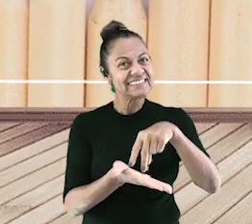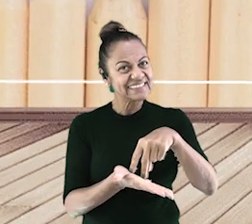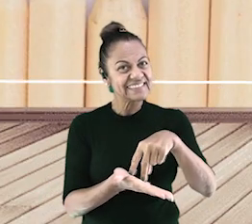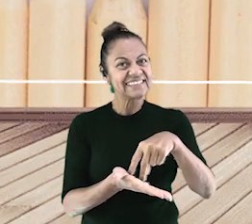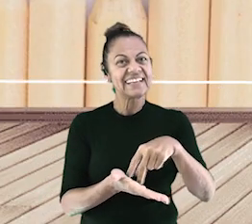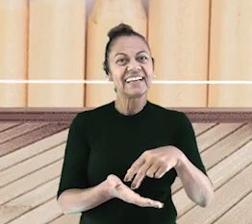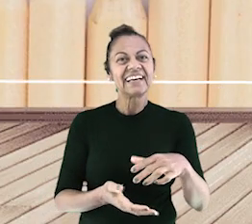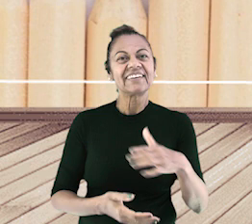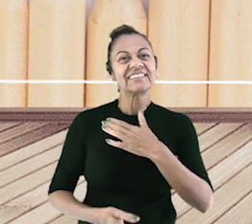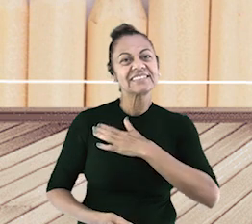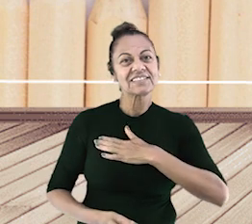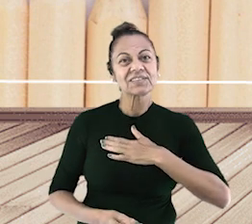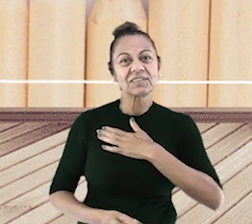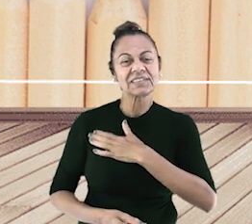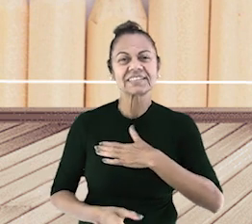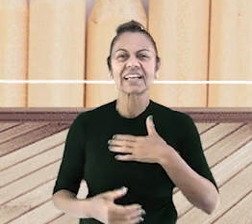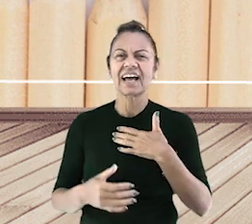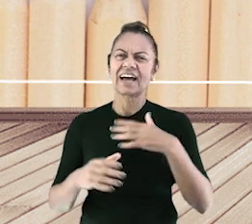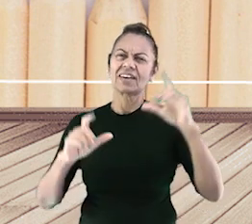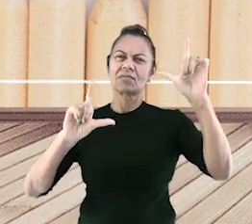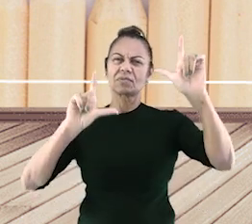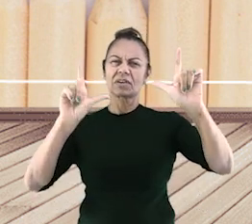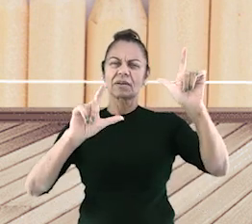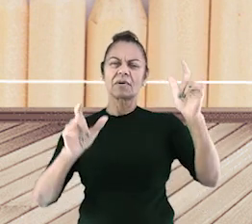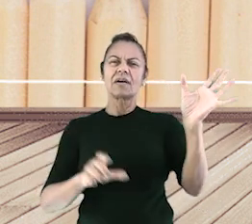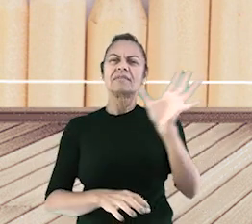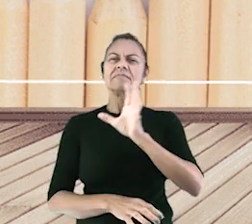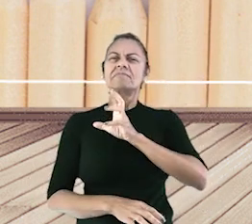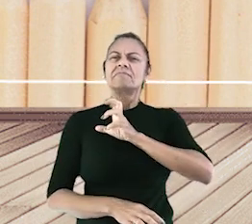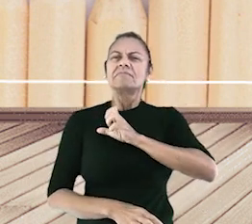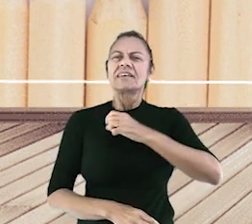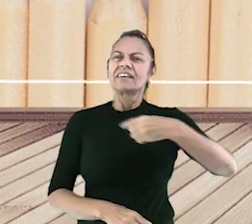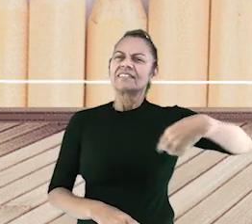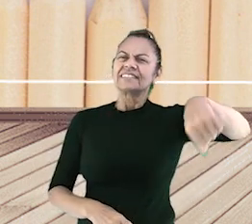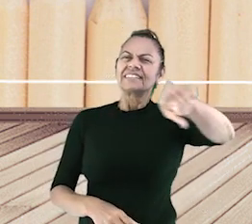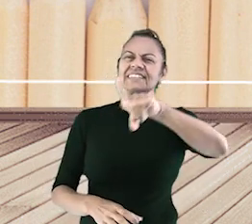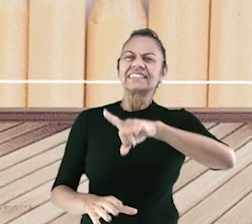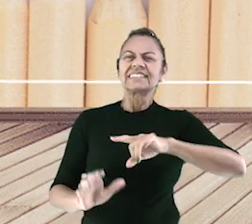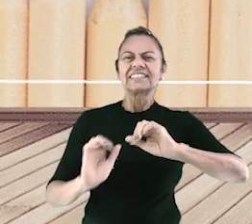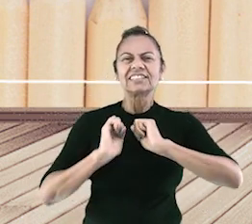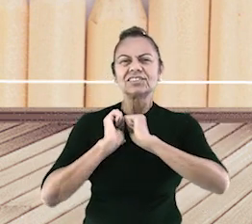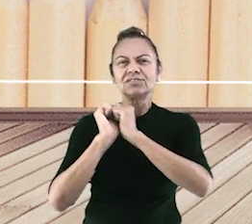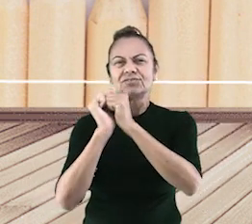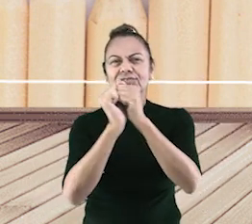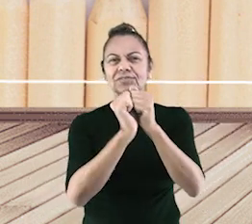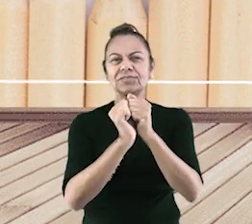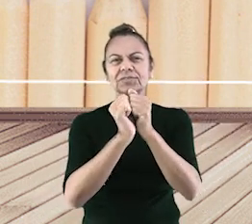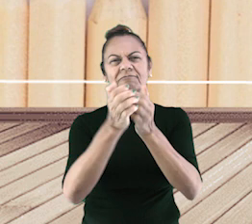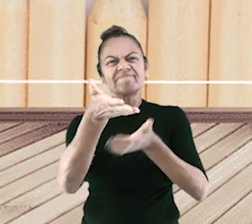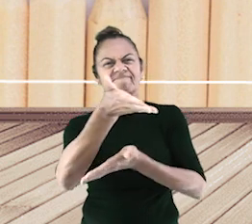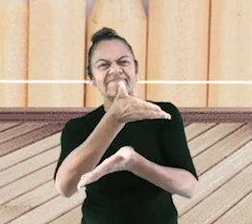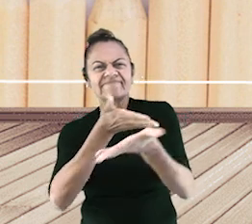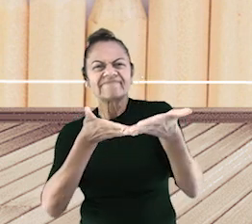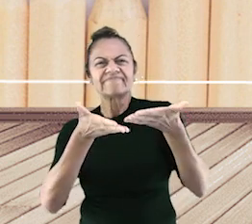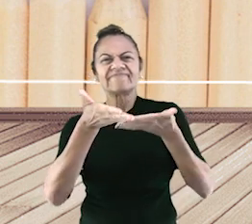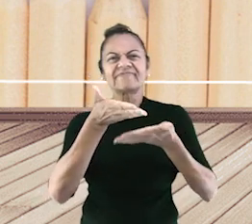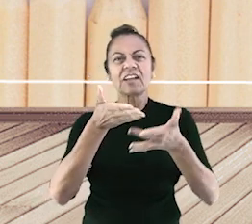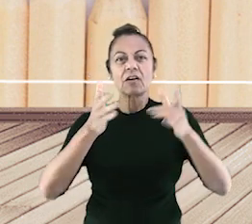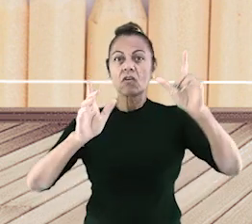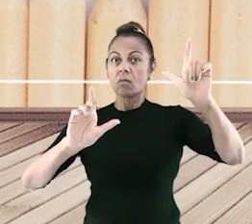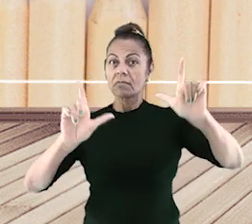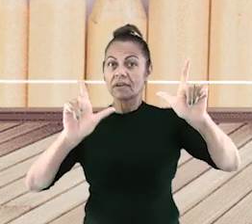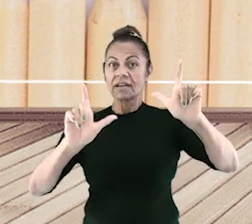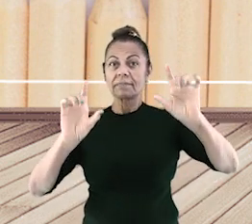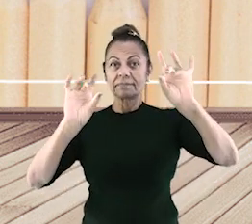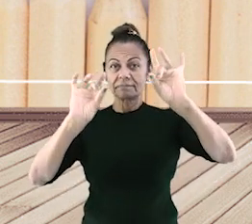Crianças, vocês gostaram do programa de hoje? Ah, eu amei ter vocês aqui comigo! Foi um